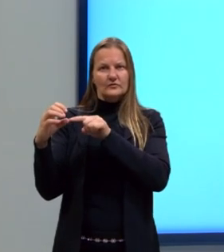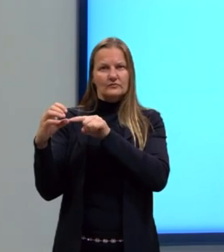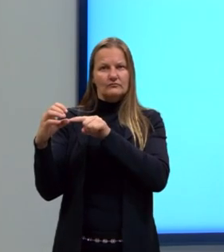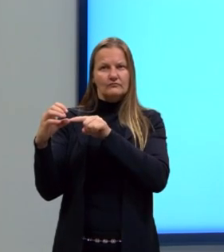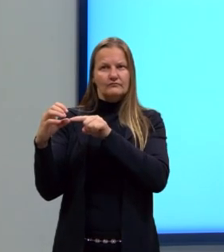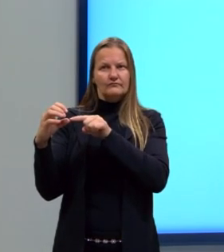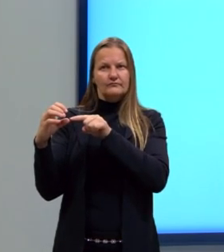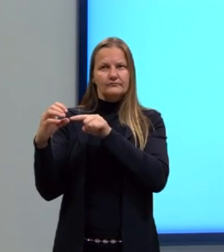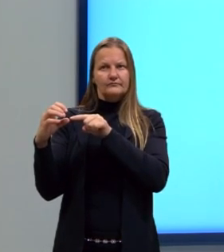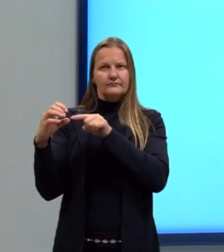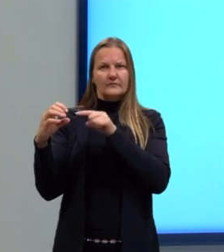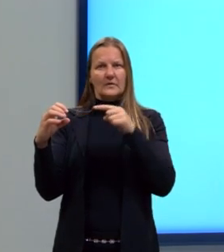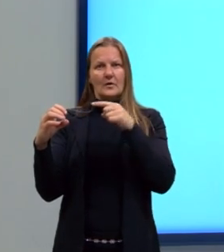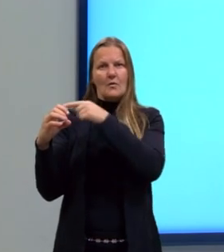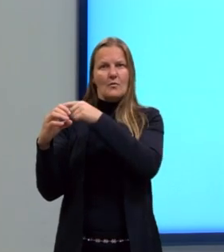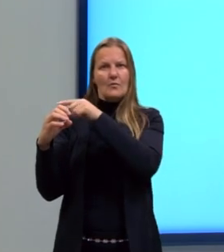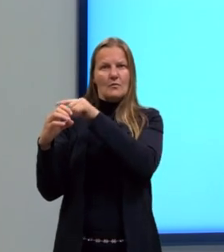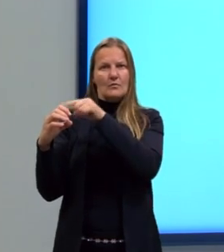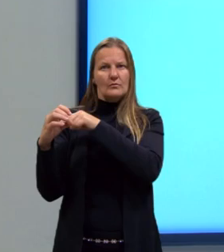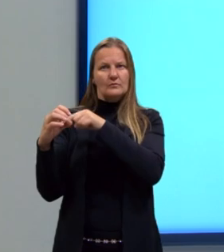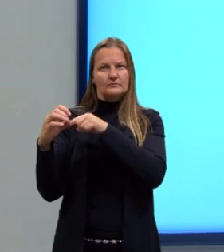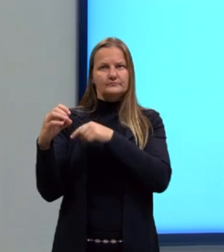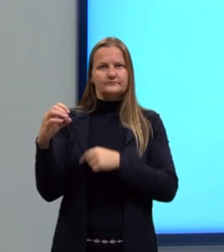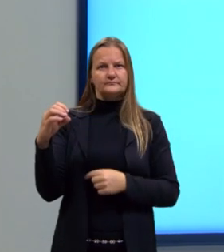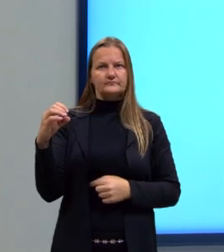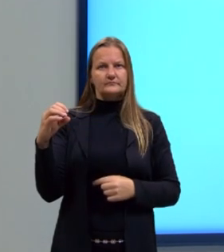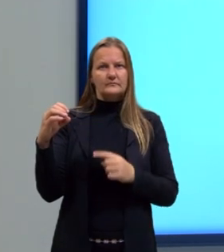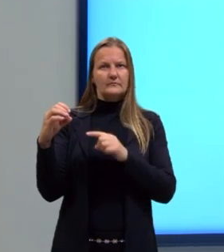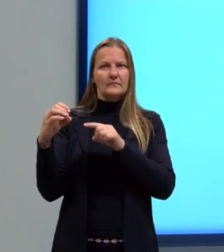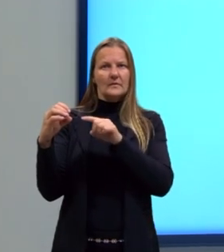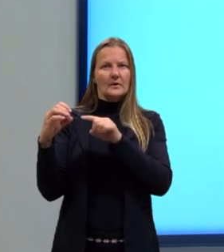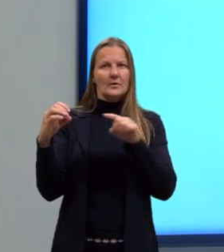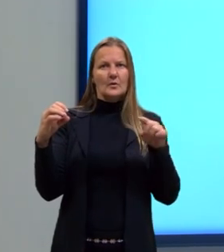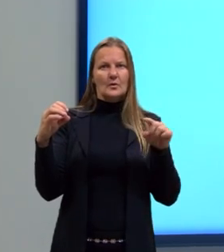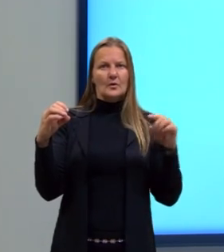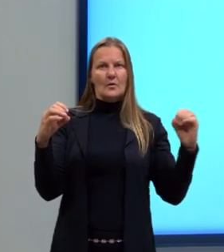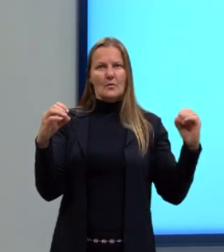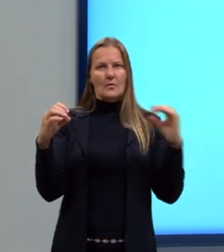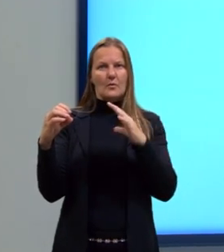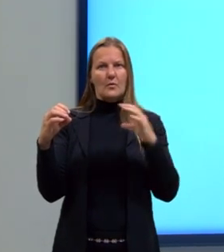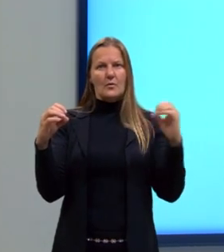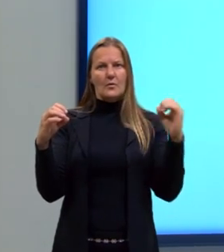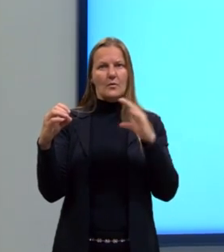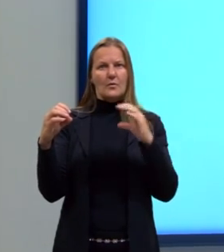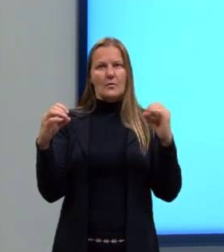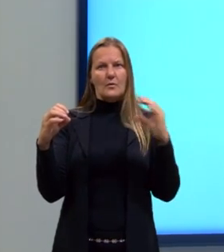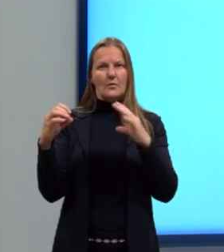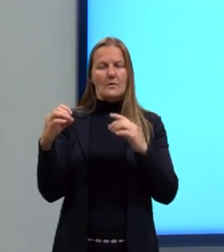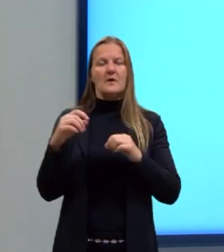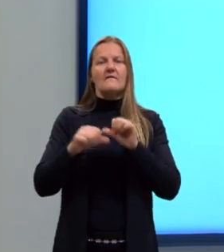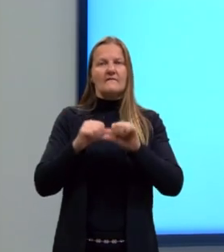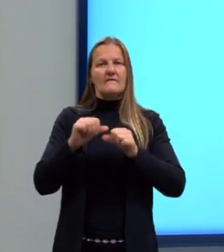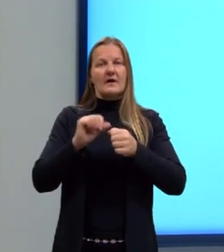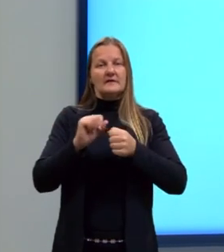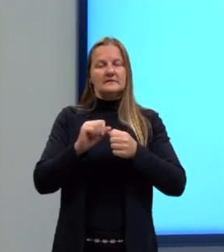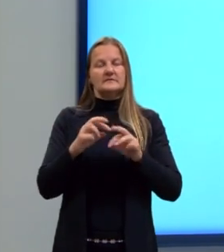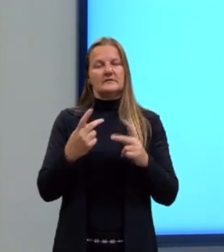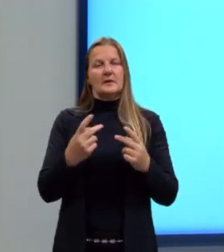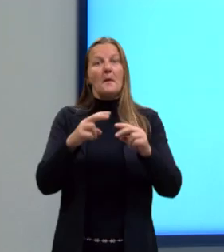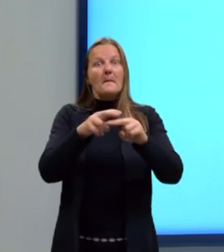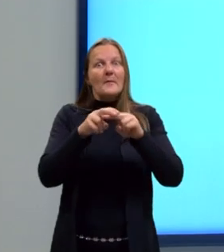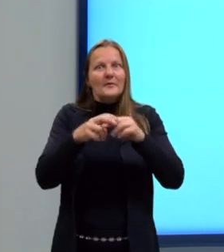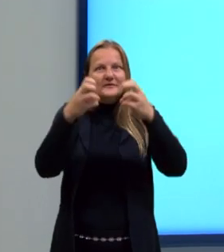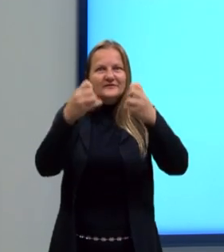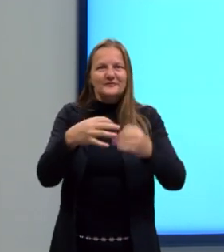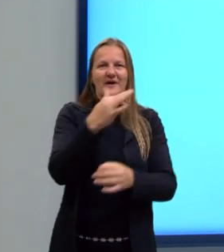está gerando que aparece desse lado ela não é de dois ela é a força aqui a carga um faz na carga dois por